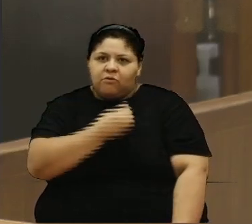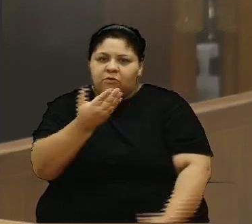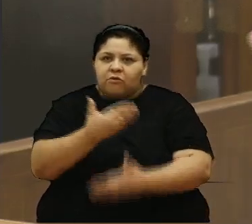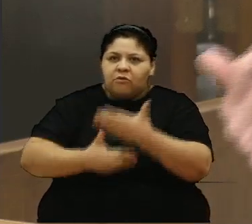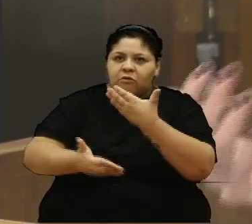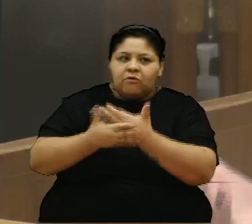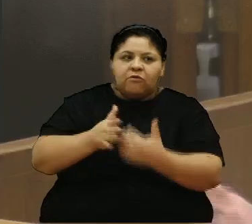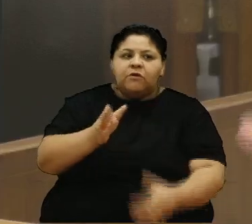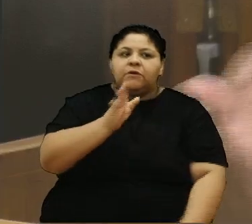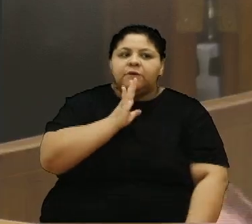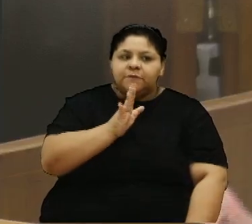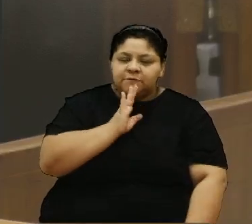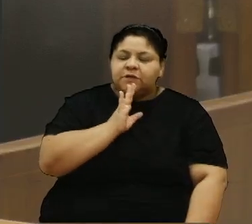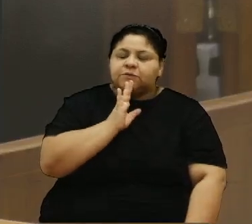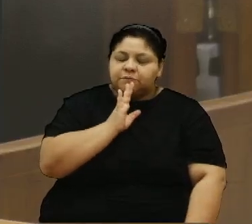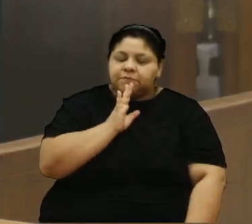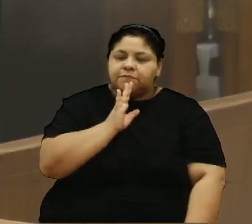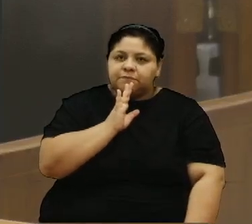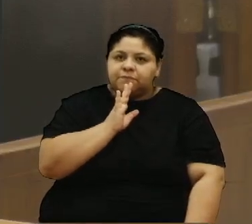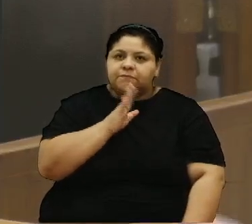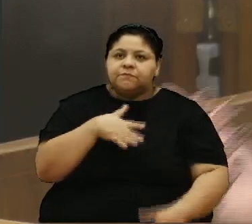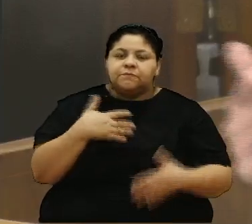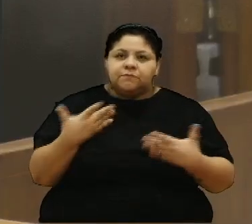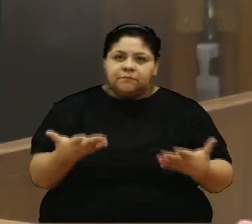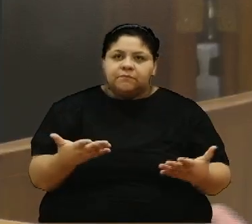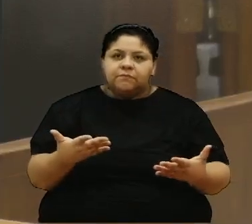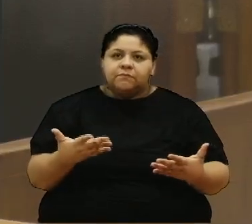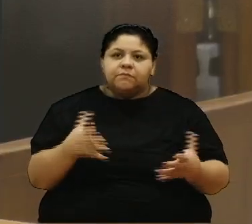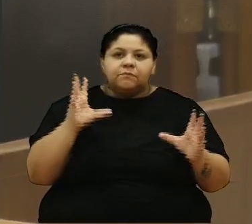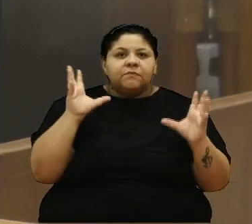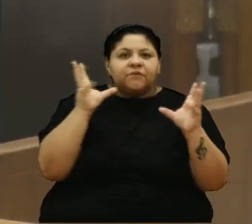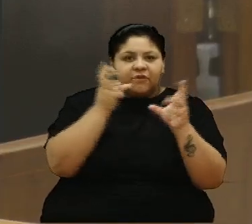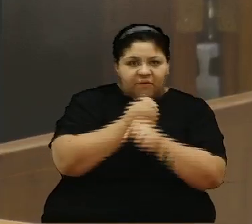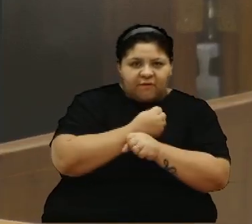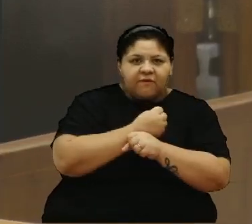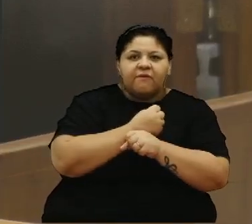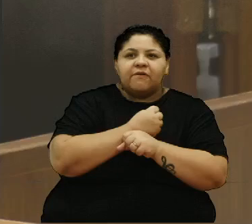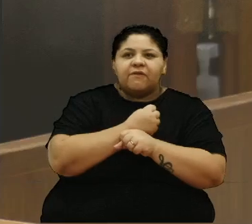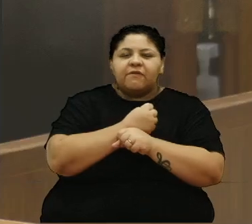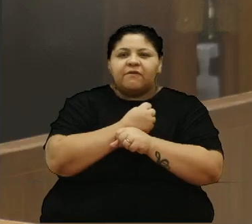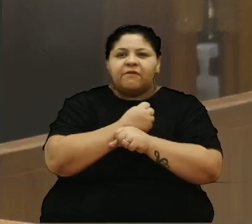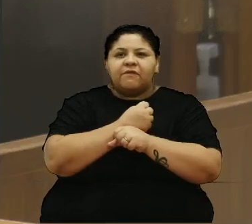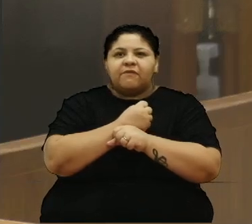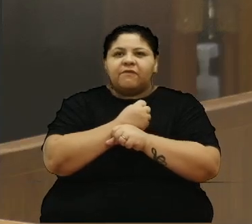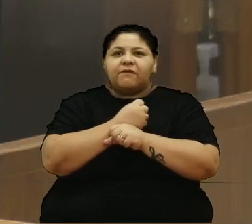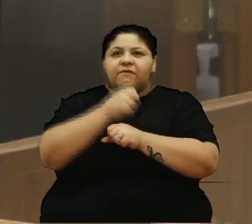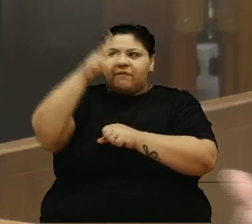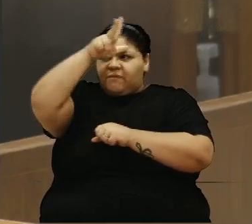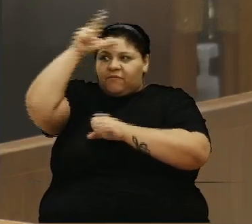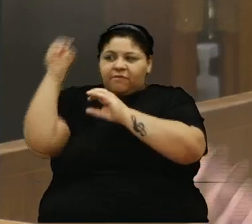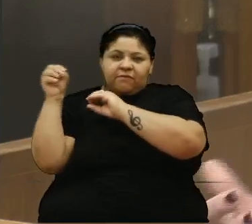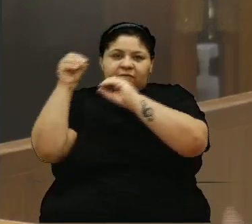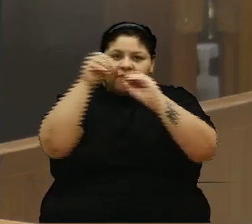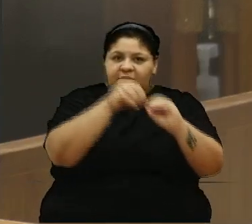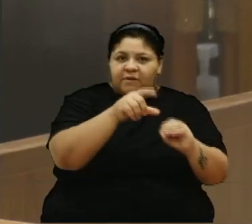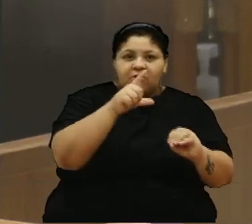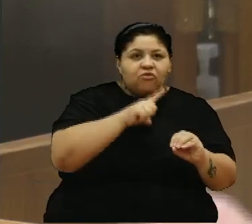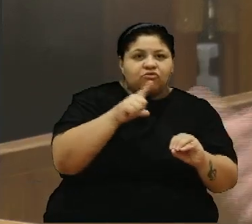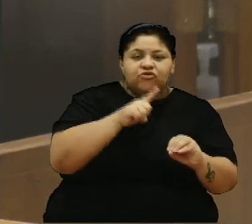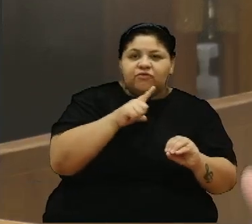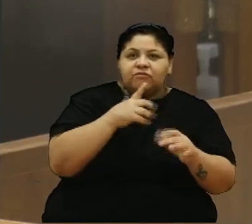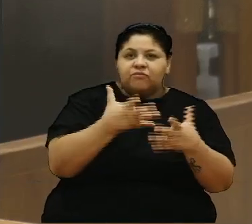conhece. Já estive aqui várias vezes falando dos animais que a gente trouxe da prefeitura e que não tivemos até